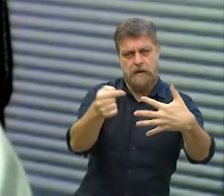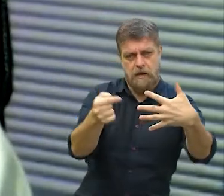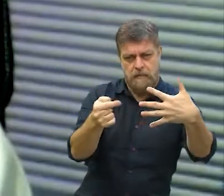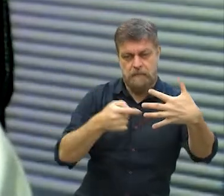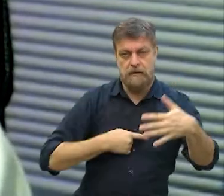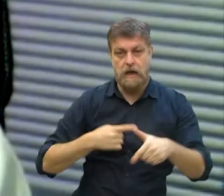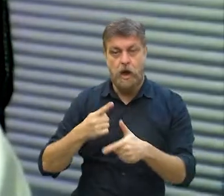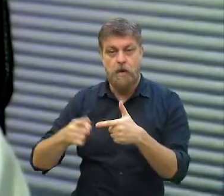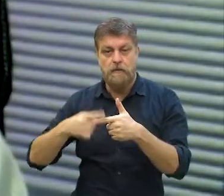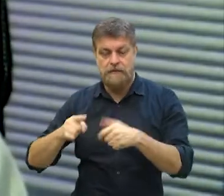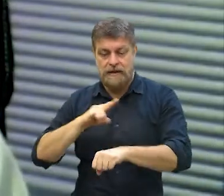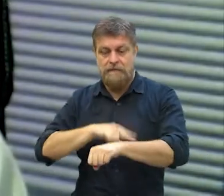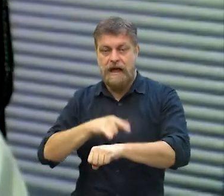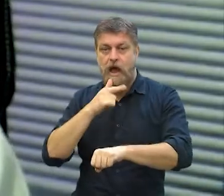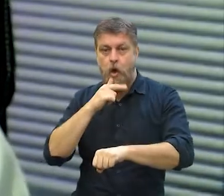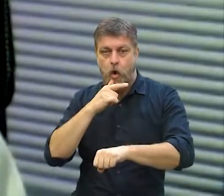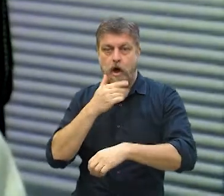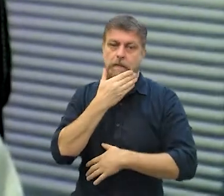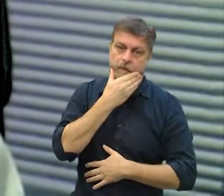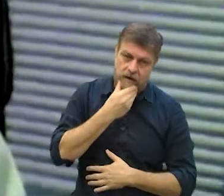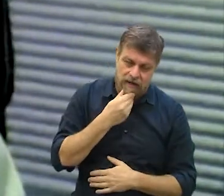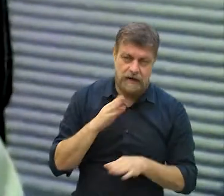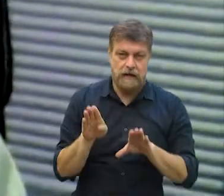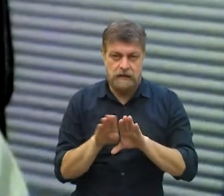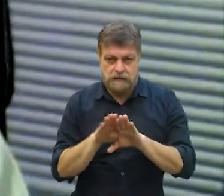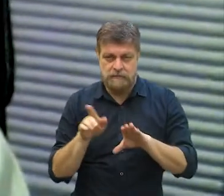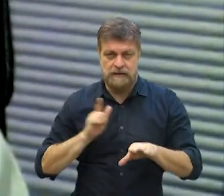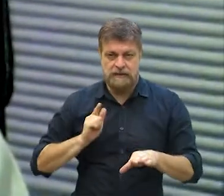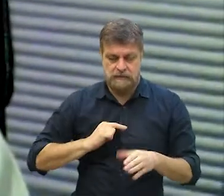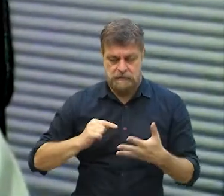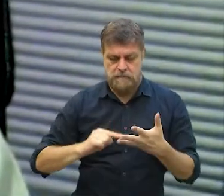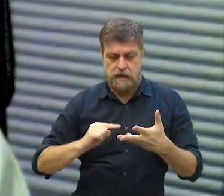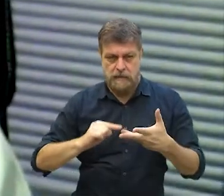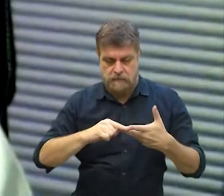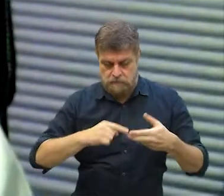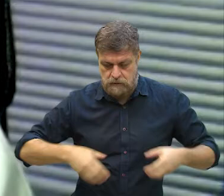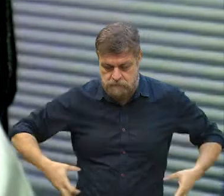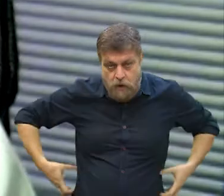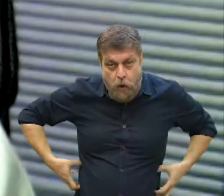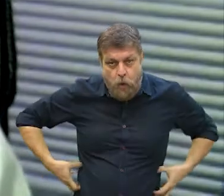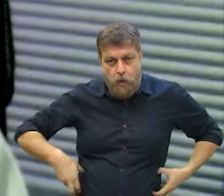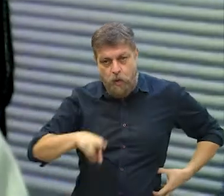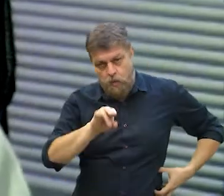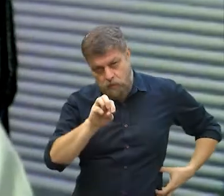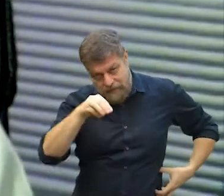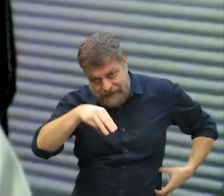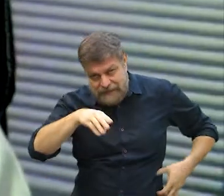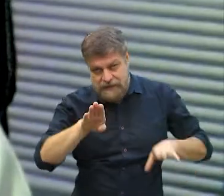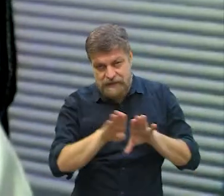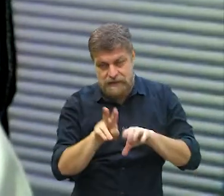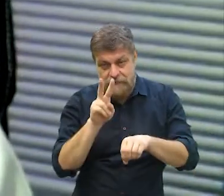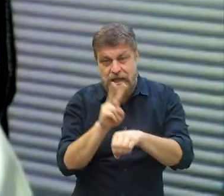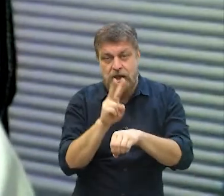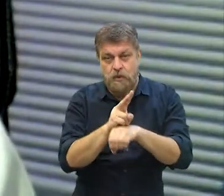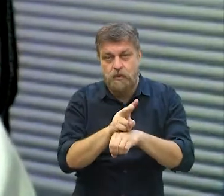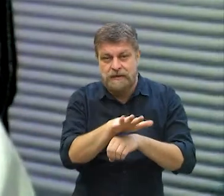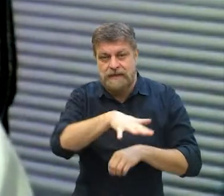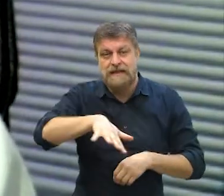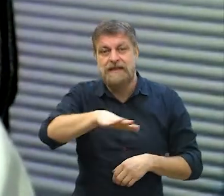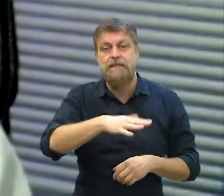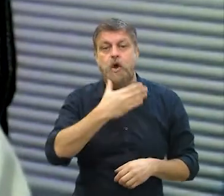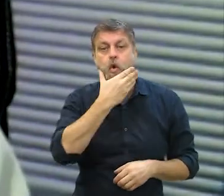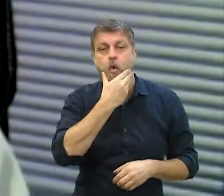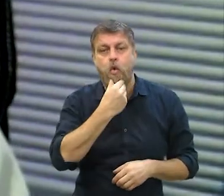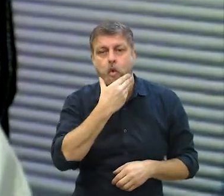todo o trato urinário, masculino e feminino, então uretra, bexiga, rim, e todo o trato